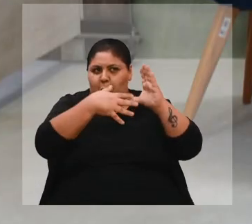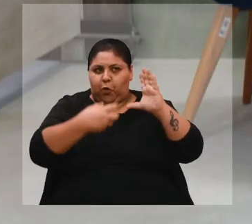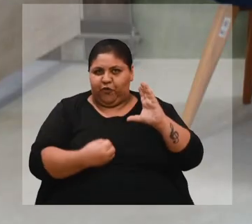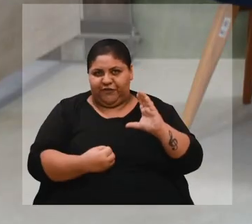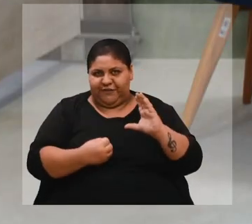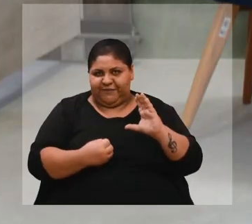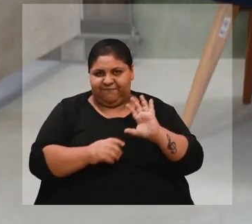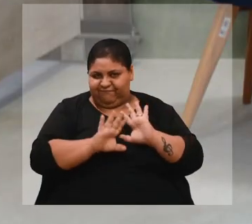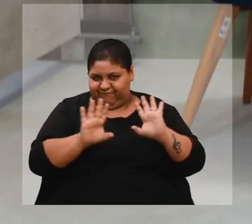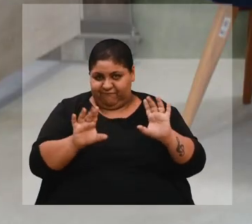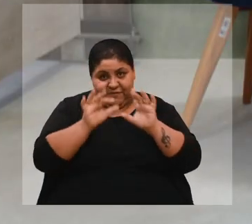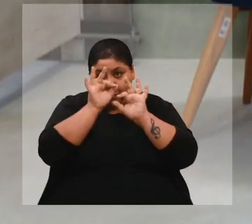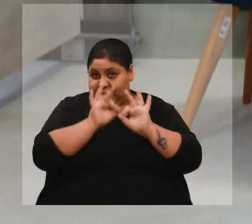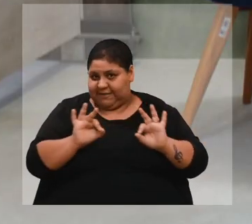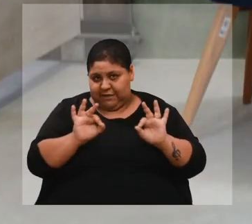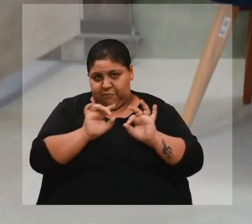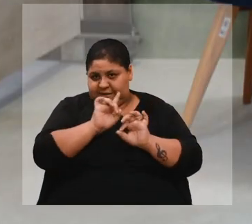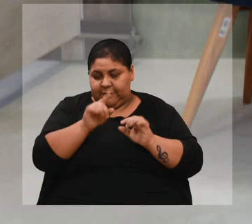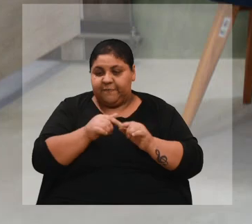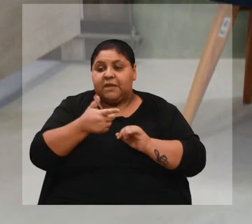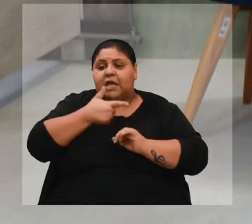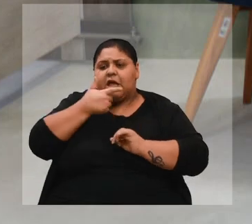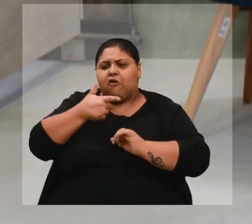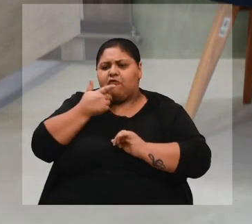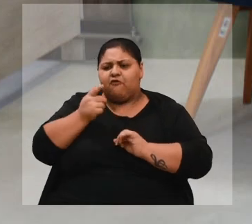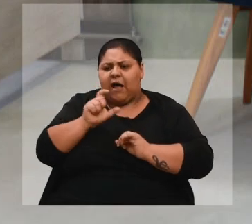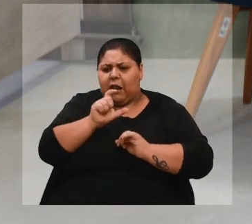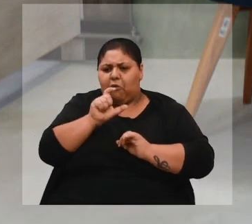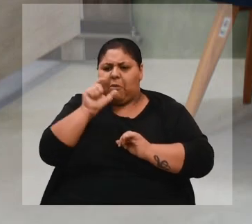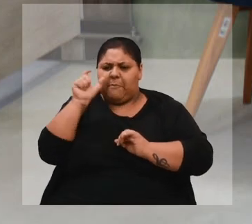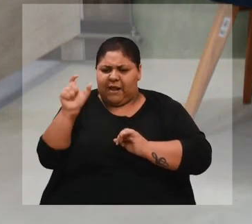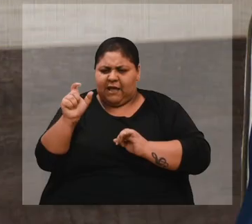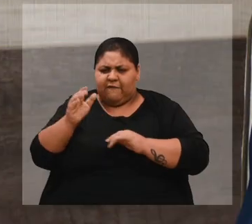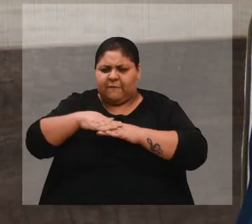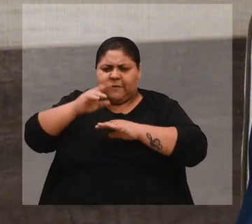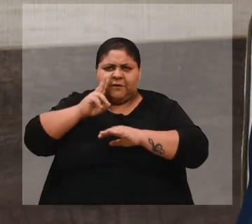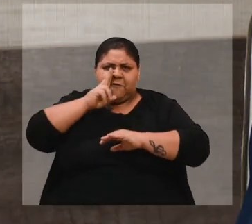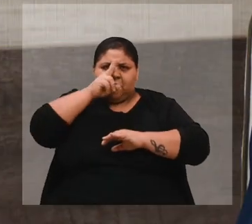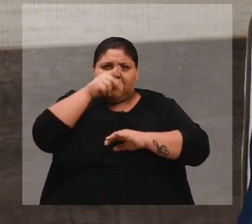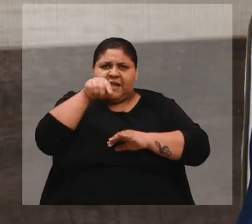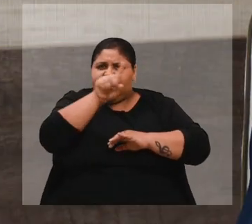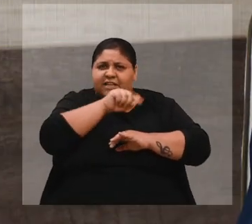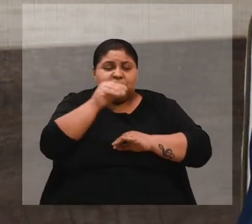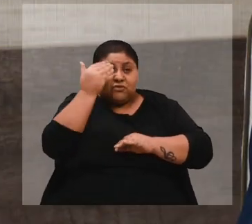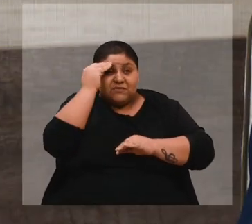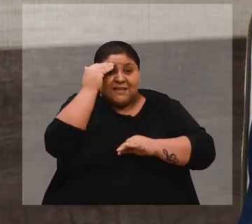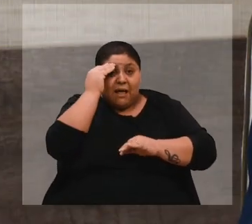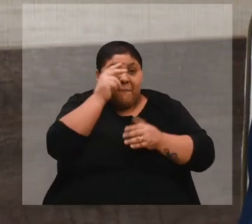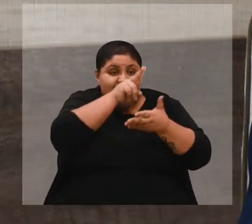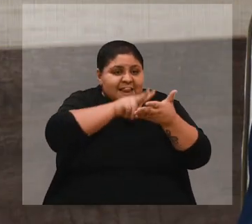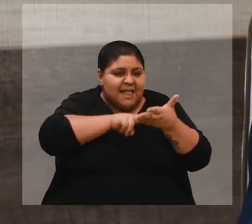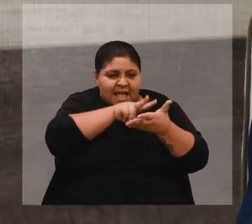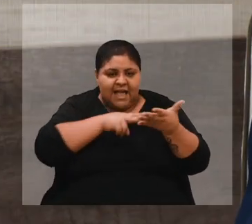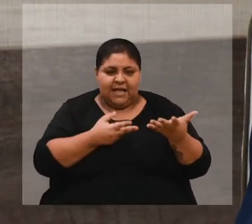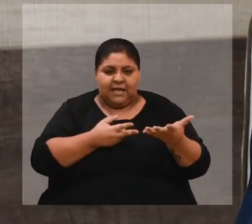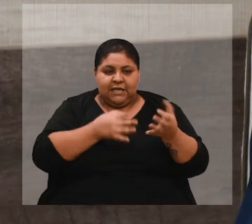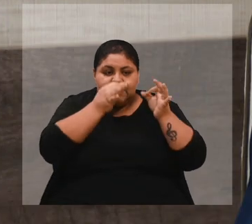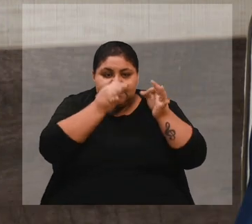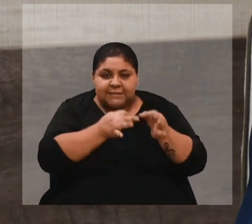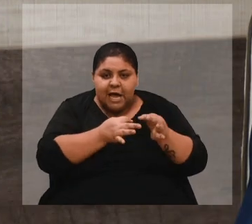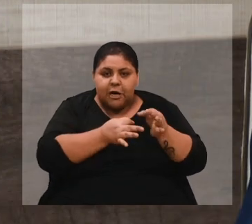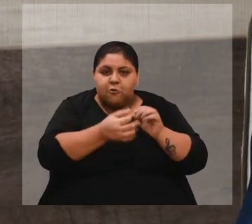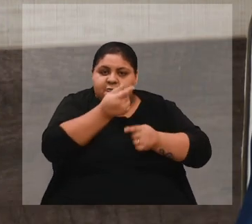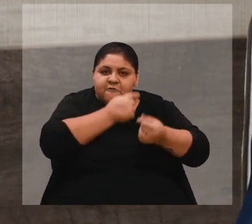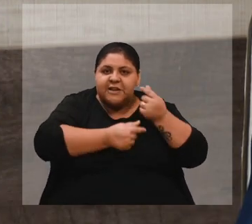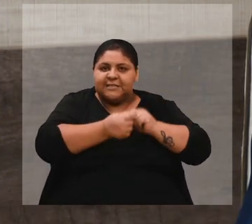vendo? Tá vendo? Não é tão simples. Né? Claro, eu me permito usar uma expressão um pouco mais forte, mas nós somos analfabetos financeiros. E